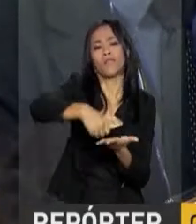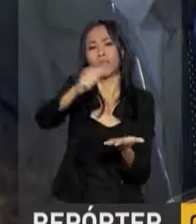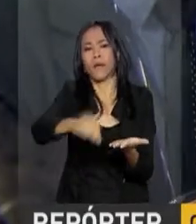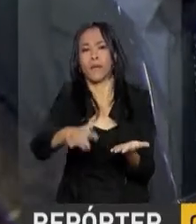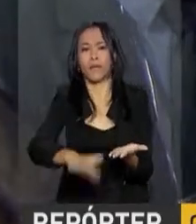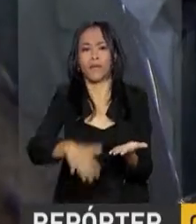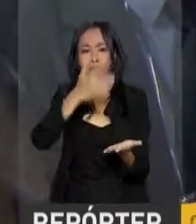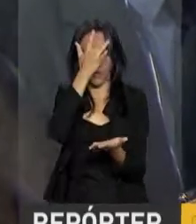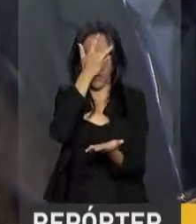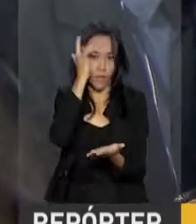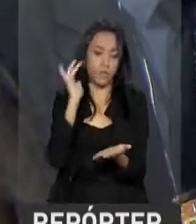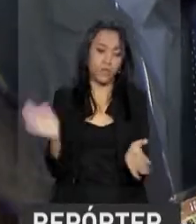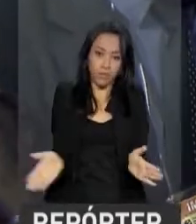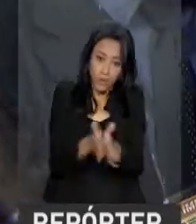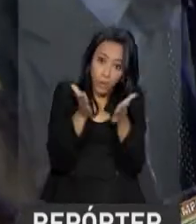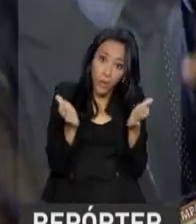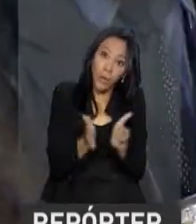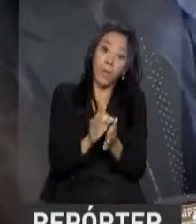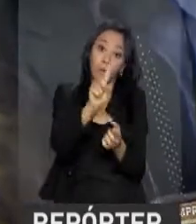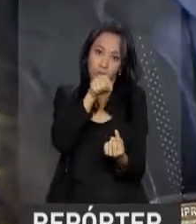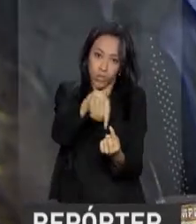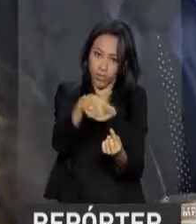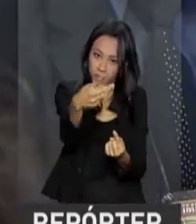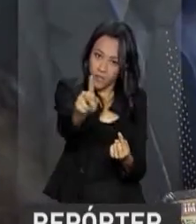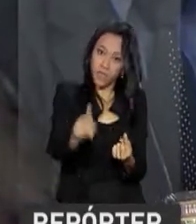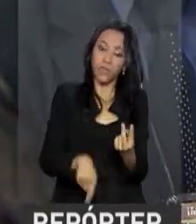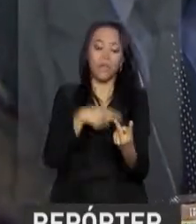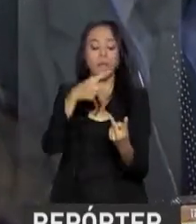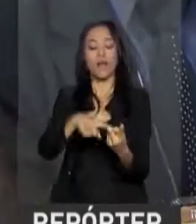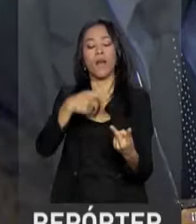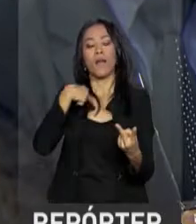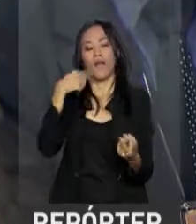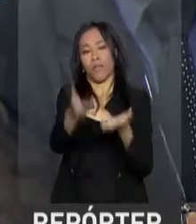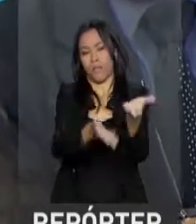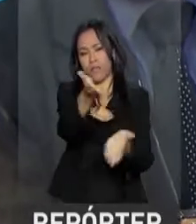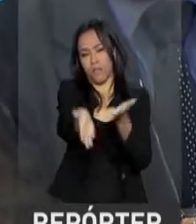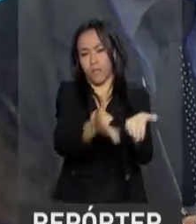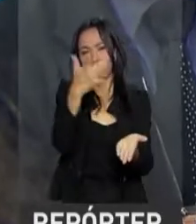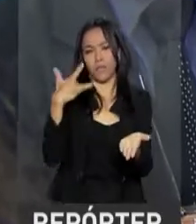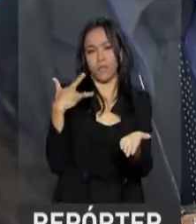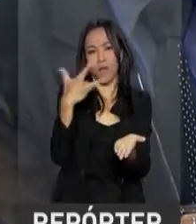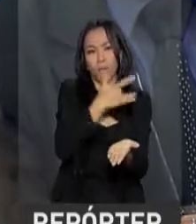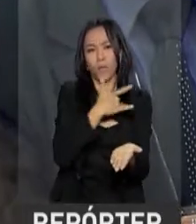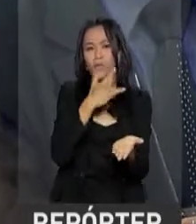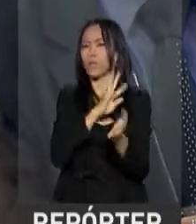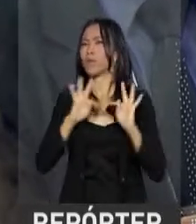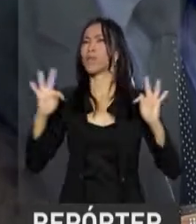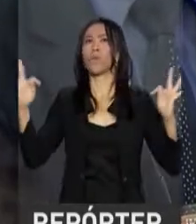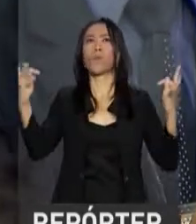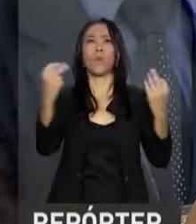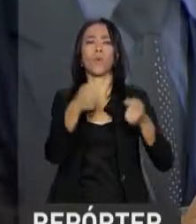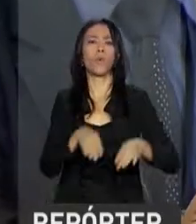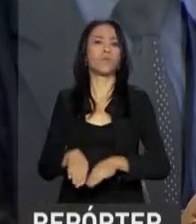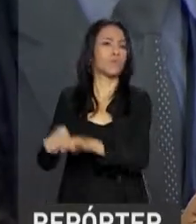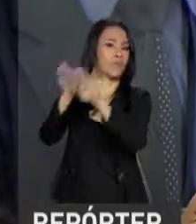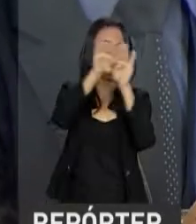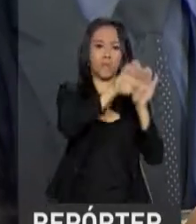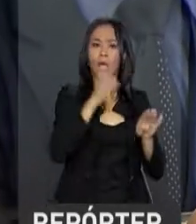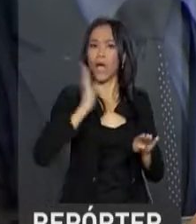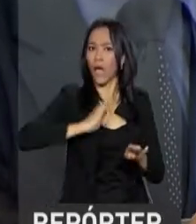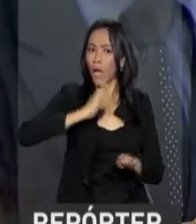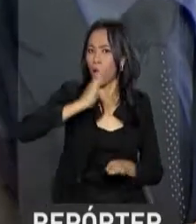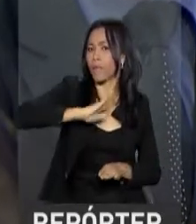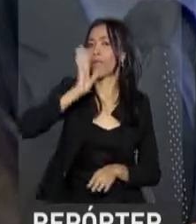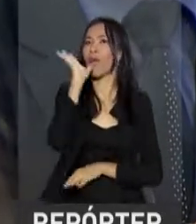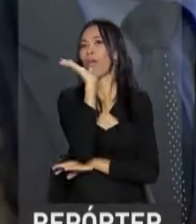mais carentes, né, ter um atendimento da saúde que possa atender a todos de maneira mais rápida, de maneira